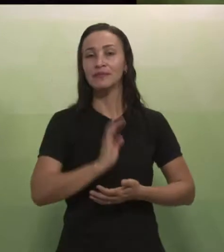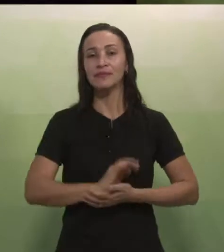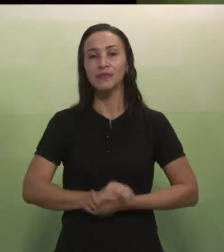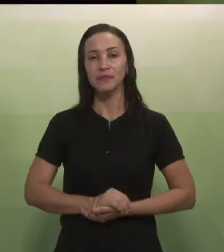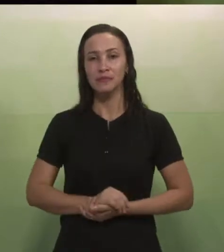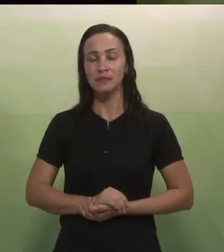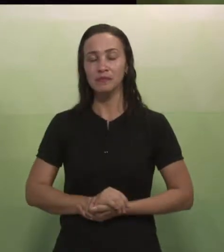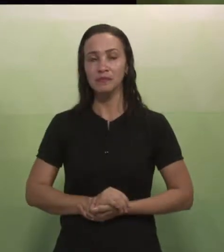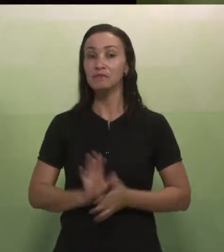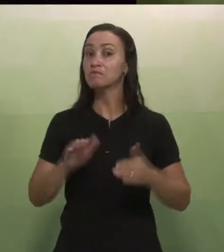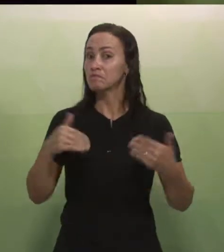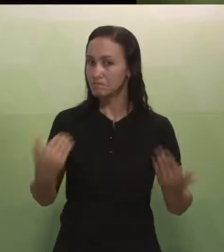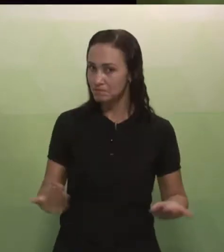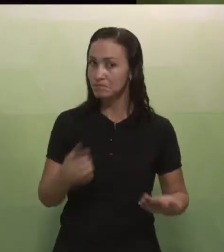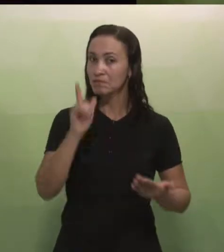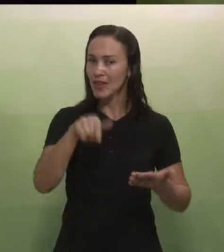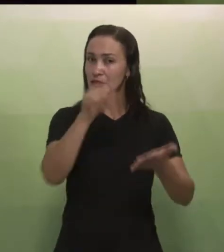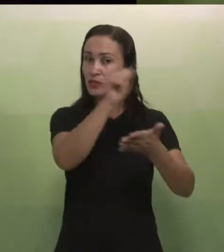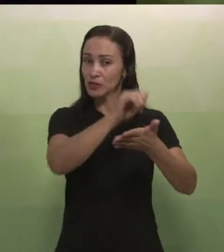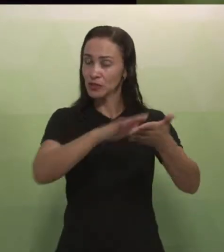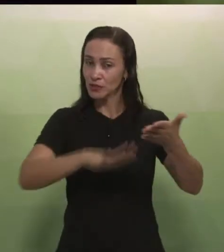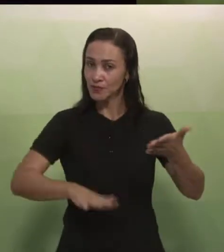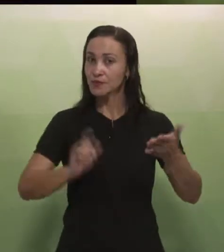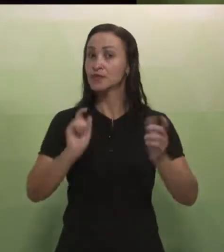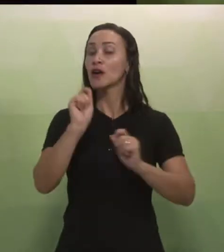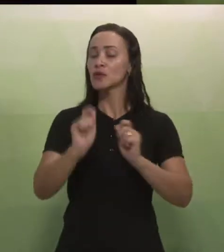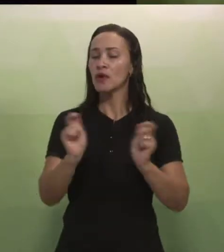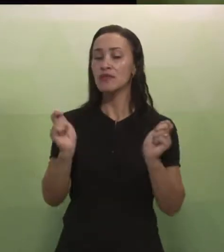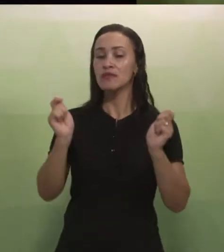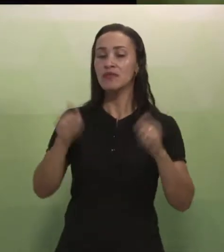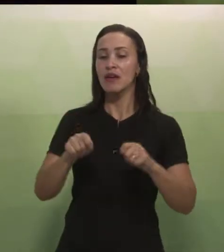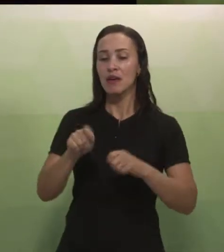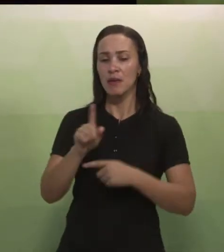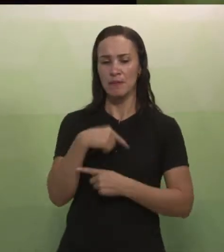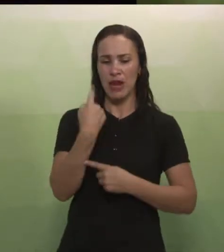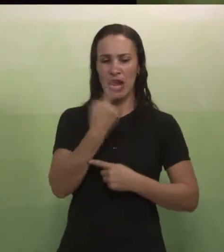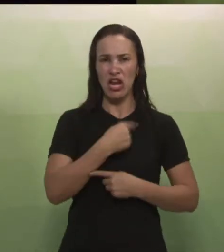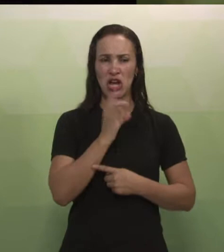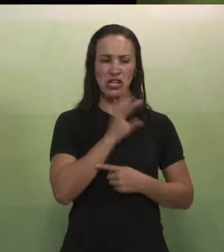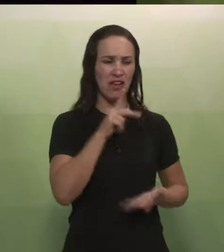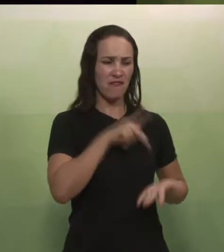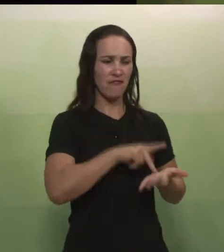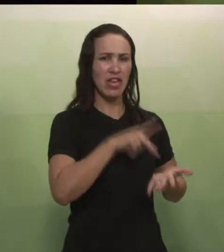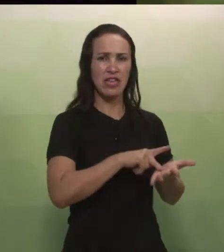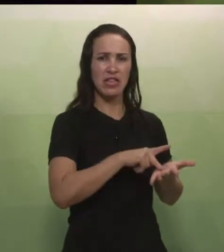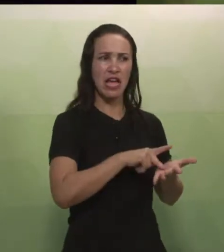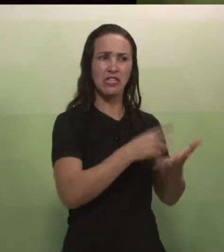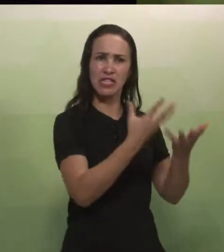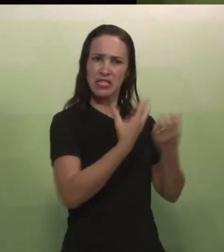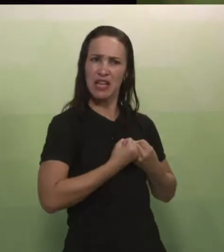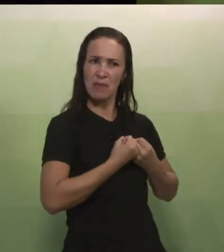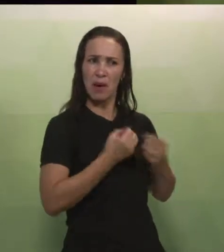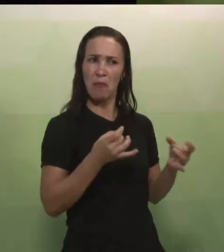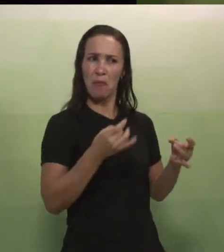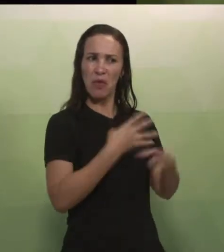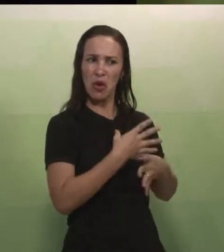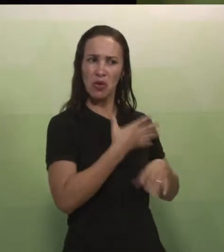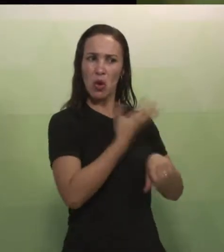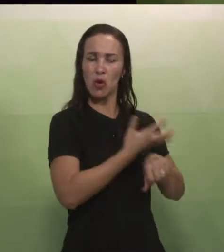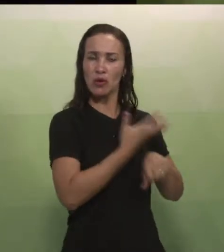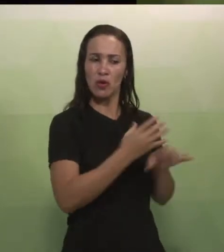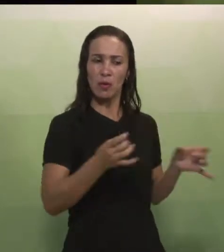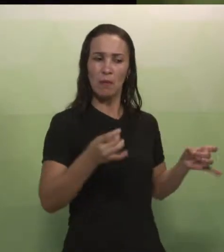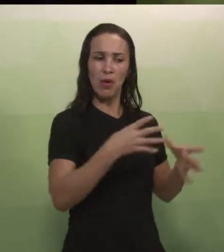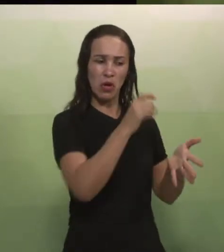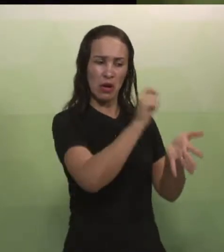são a possibilidade de não nos satisfazermos com verdades prontas, com aquele